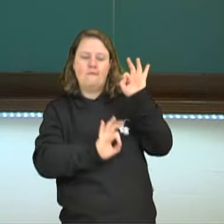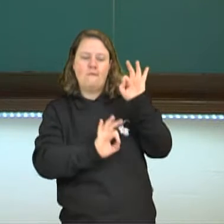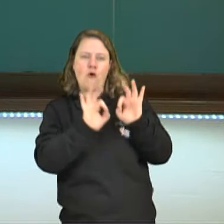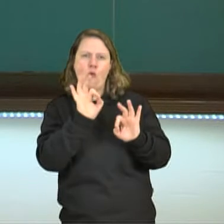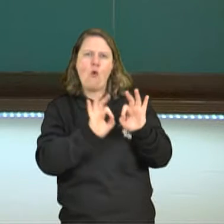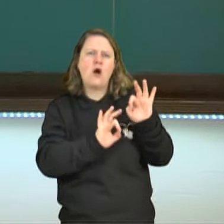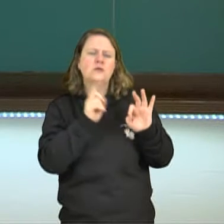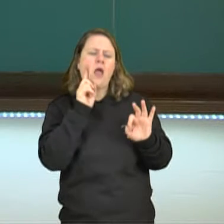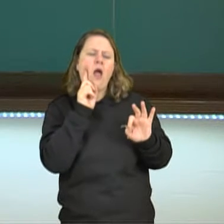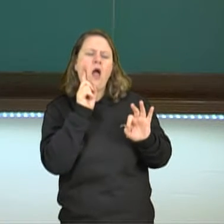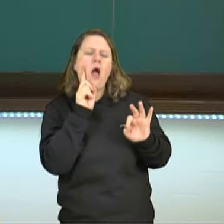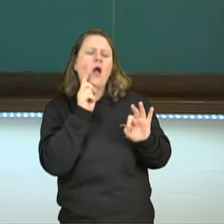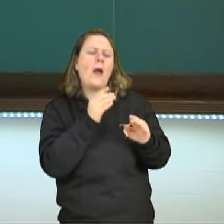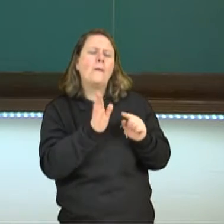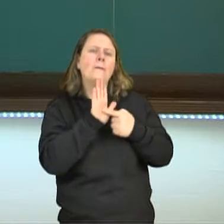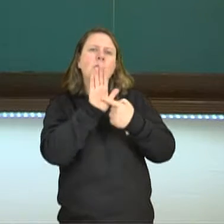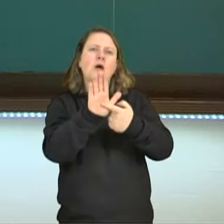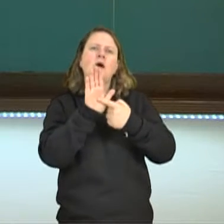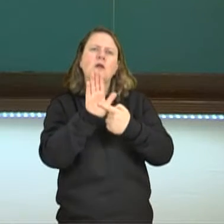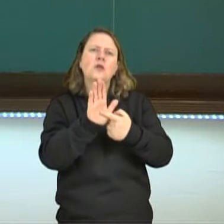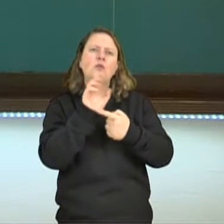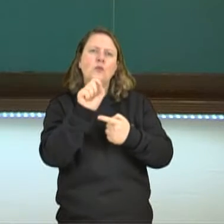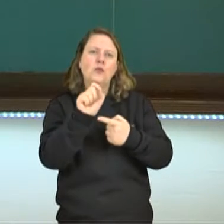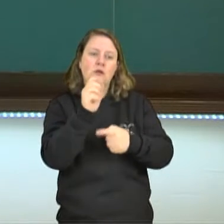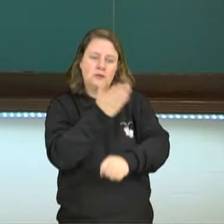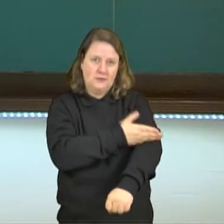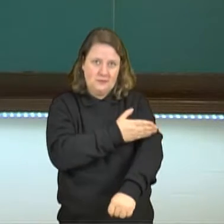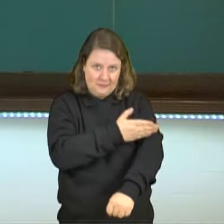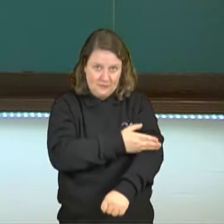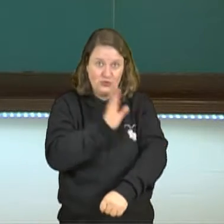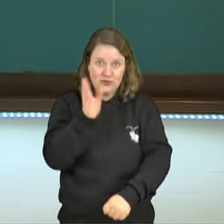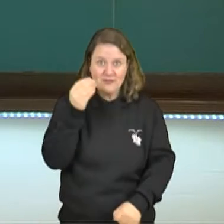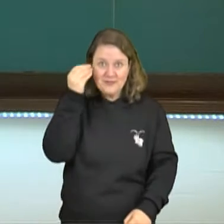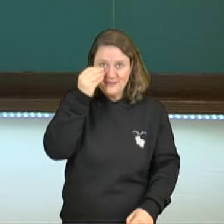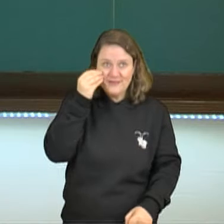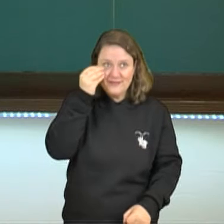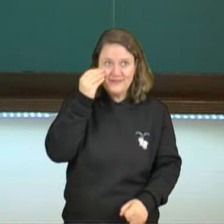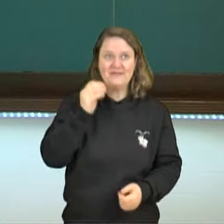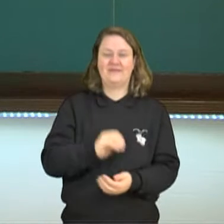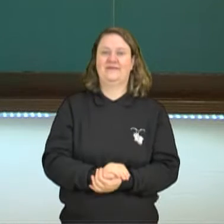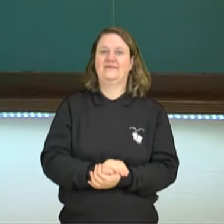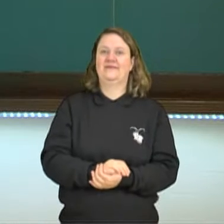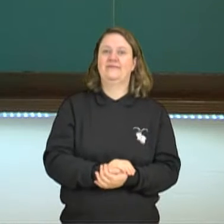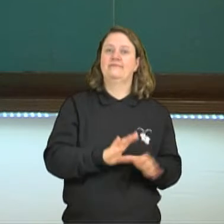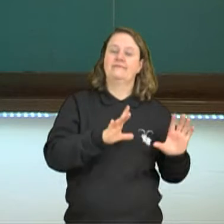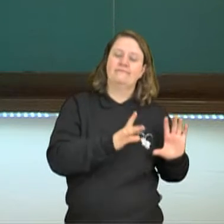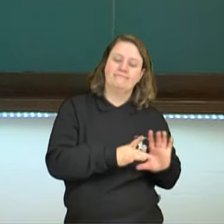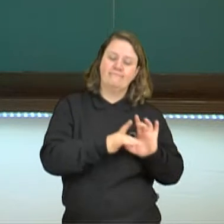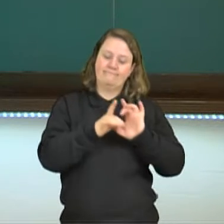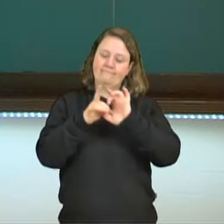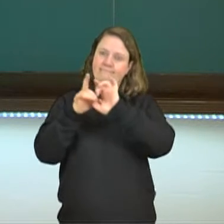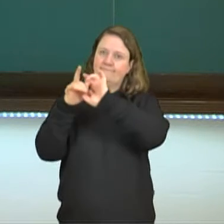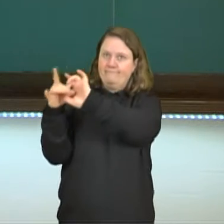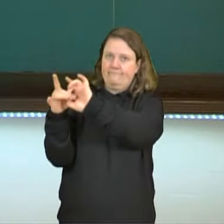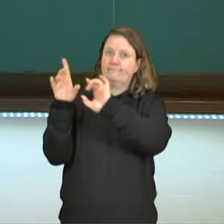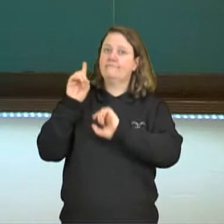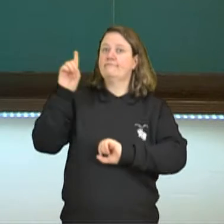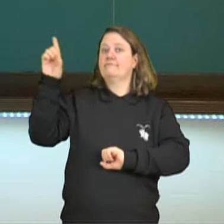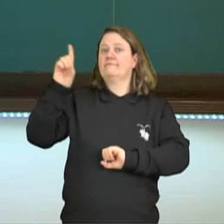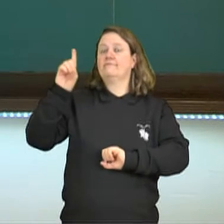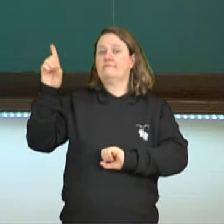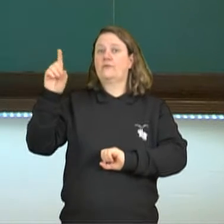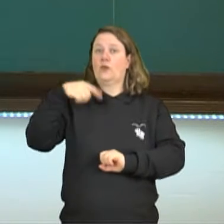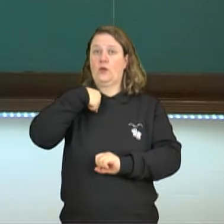fundo a Idade Média? Qual é a sua experiência com relação a isso? E aqui a nossa contextualização.